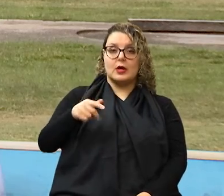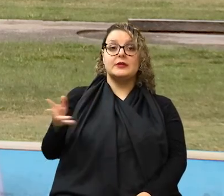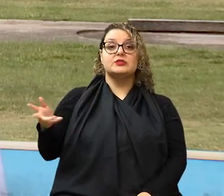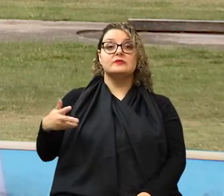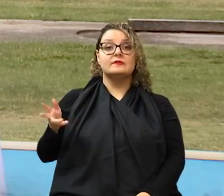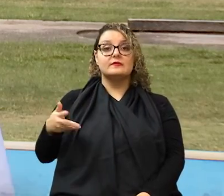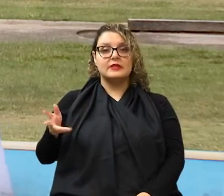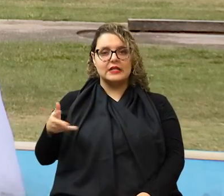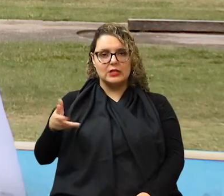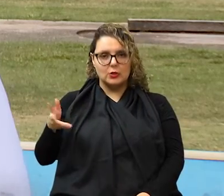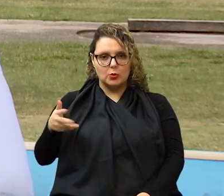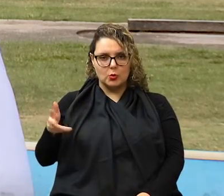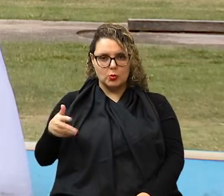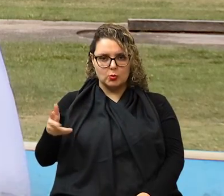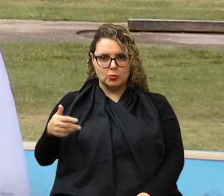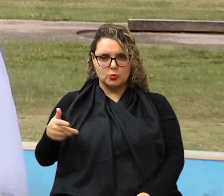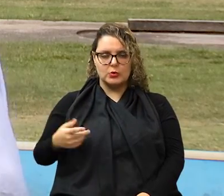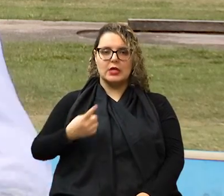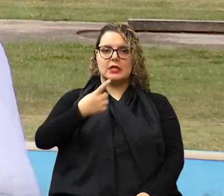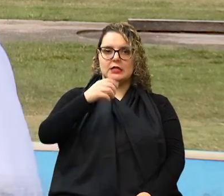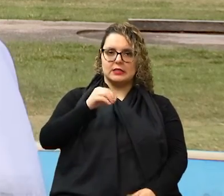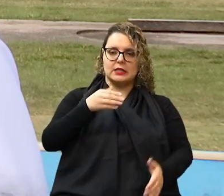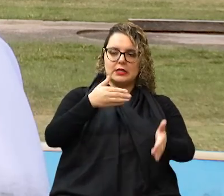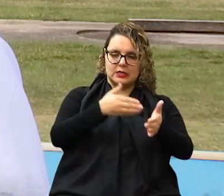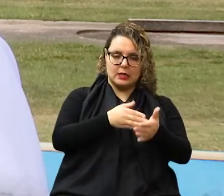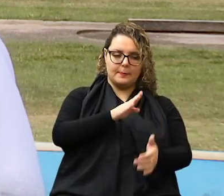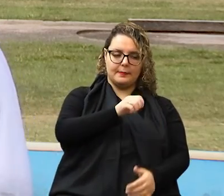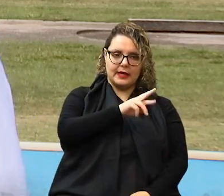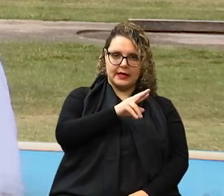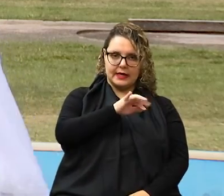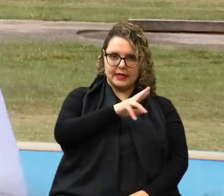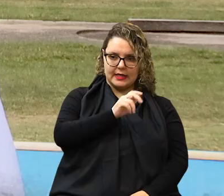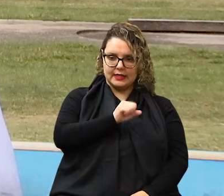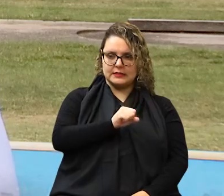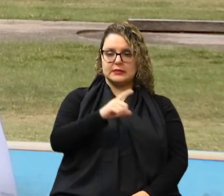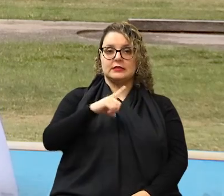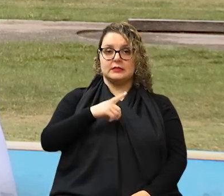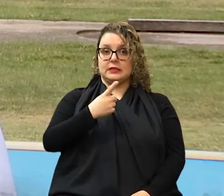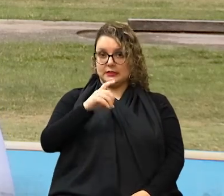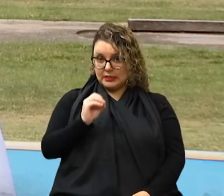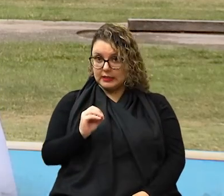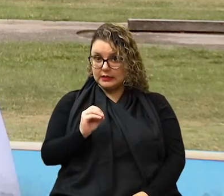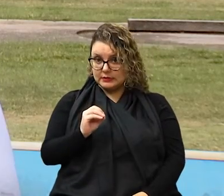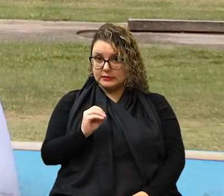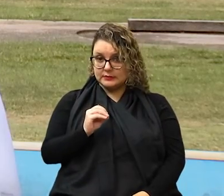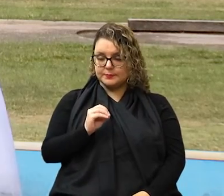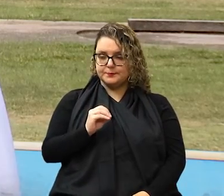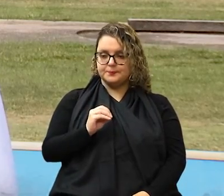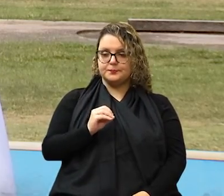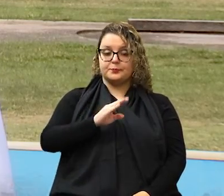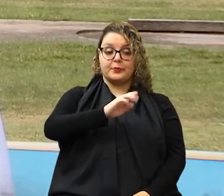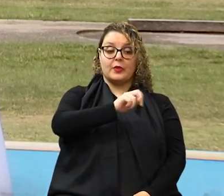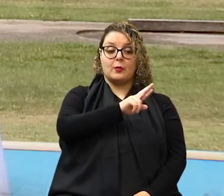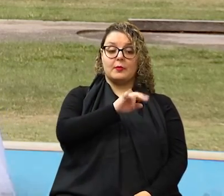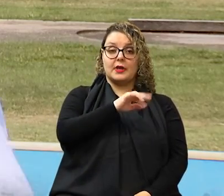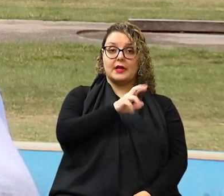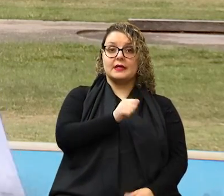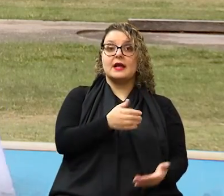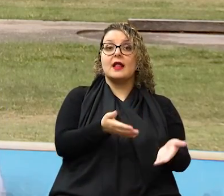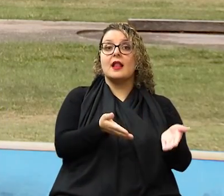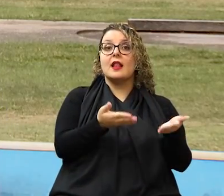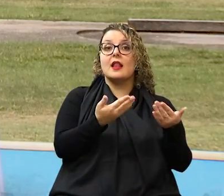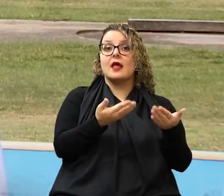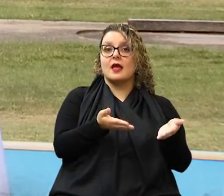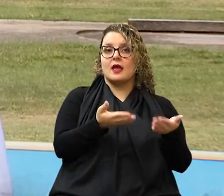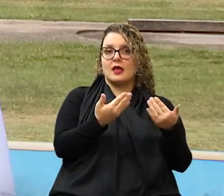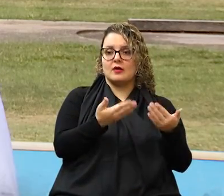são provas de velocidade. São 10 barreiras, em qualquer uma dessas 3 provas tem 10 barreiras, e a barreira ela